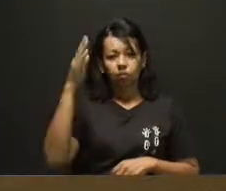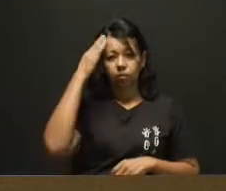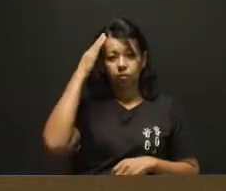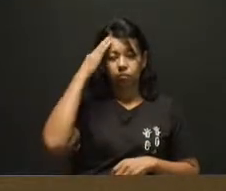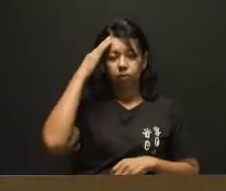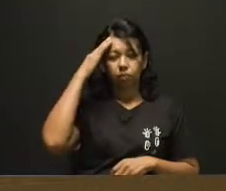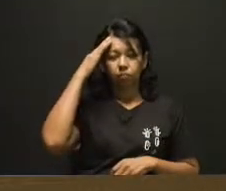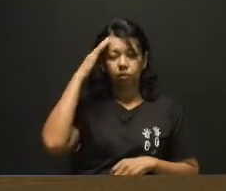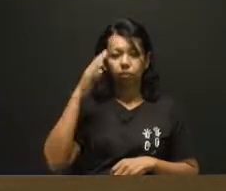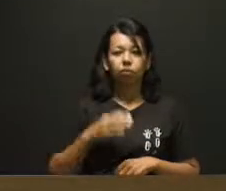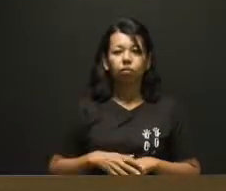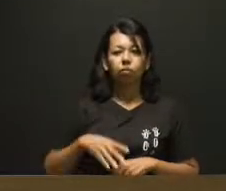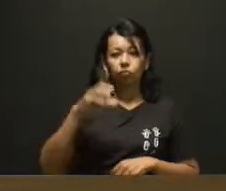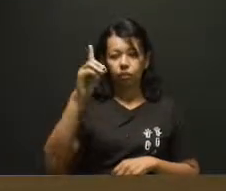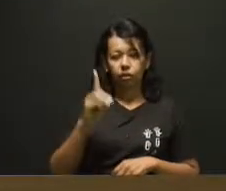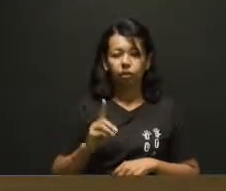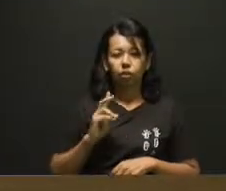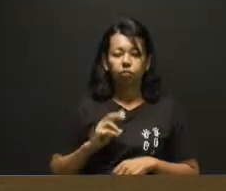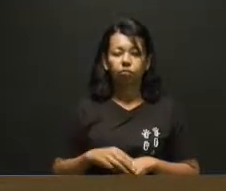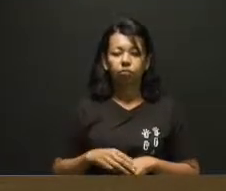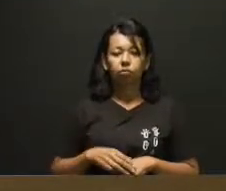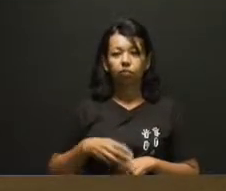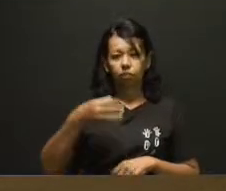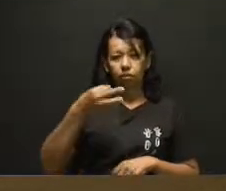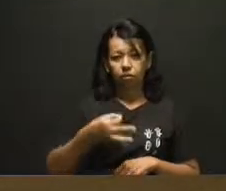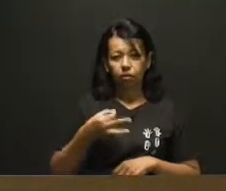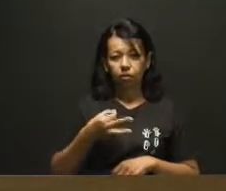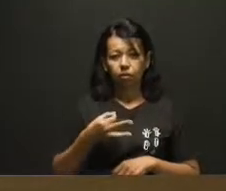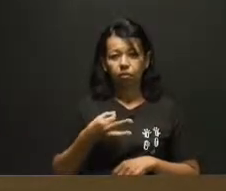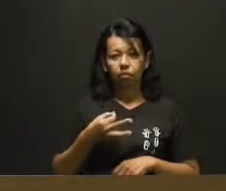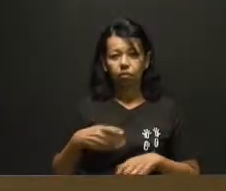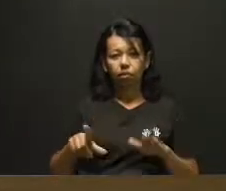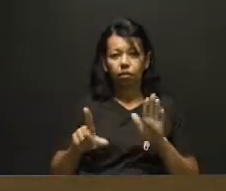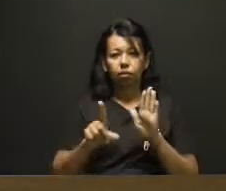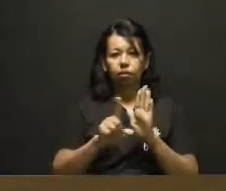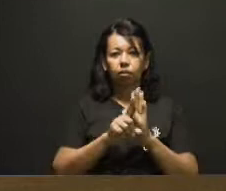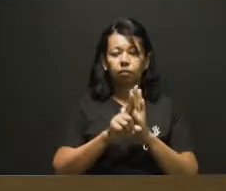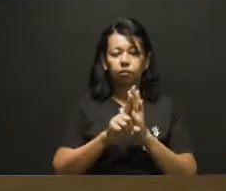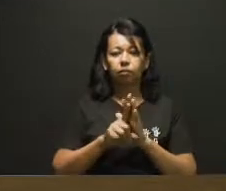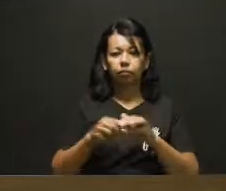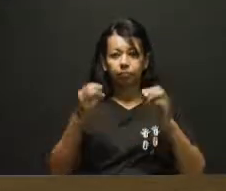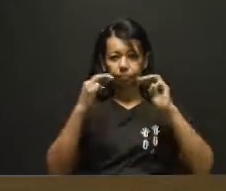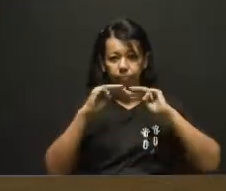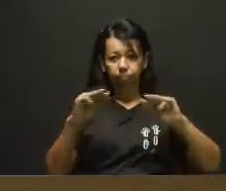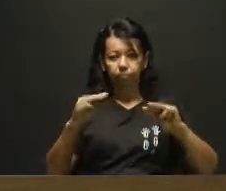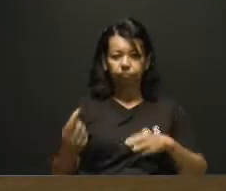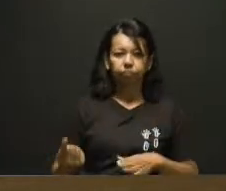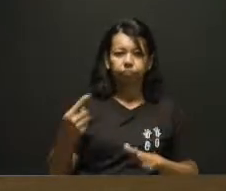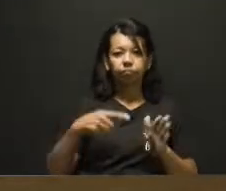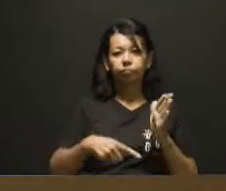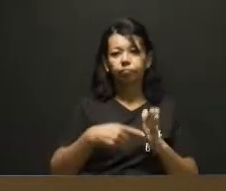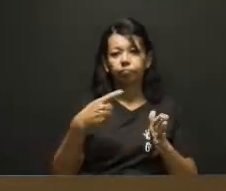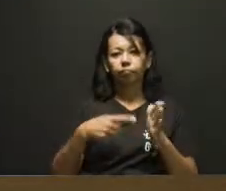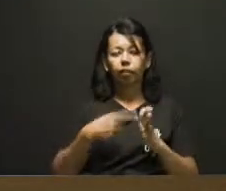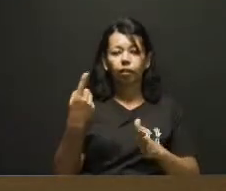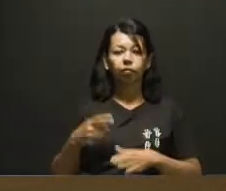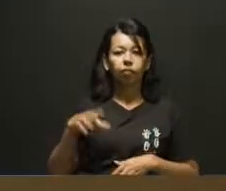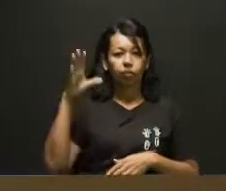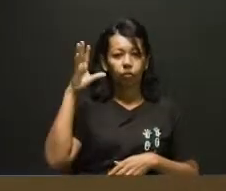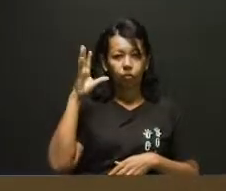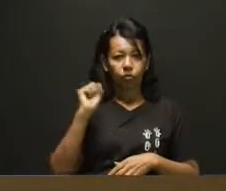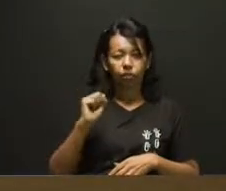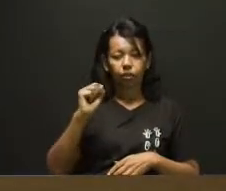efetividade às leis é então a minha missão aqui primeiramente é ouvir essas